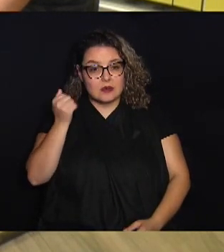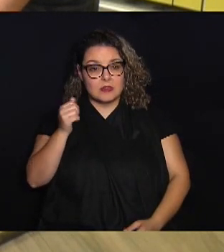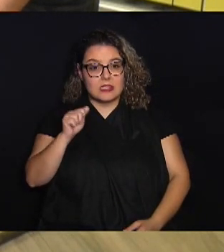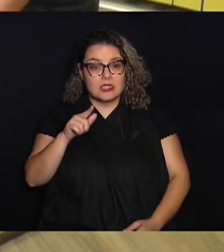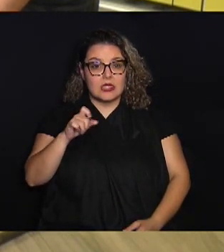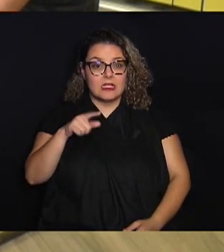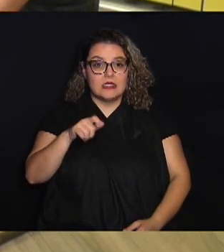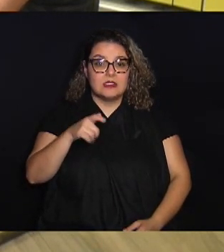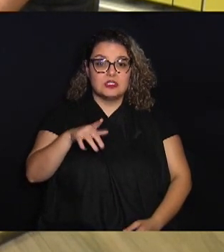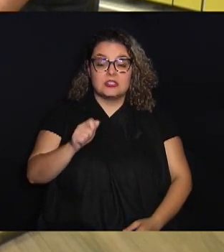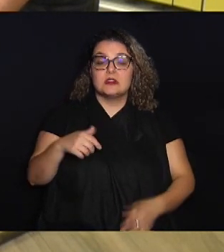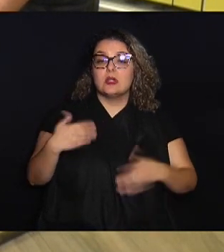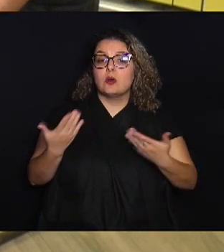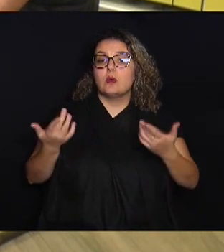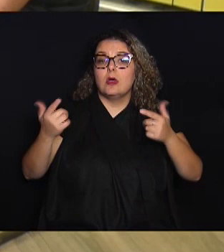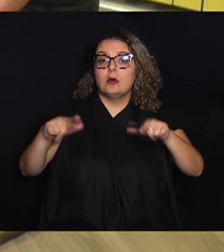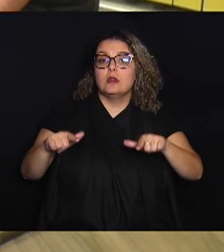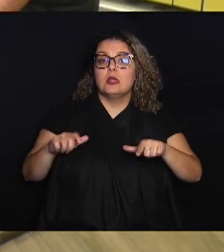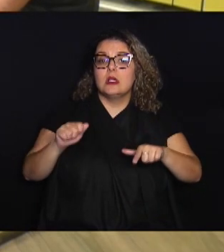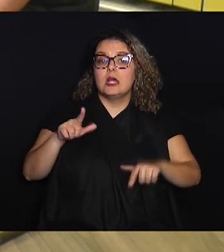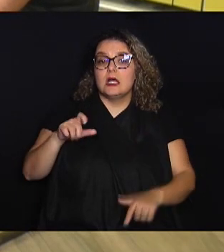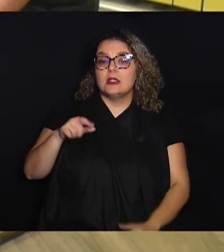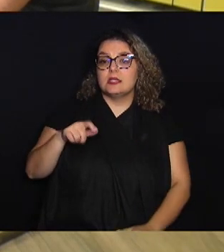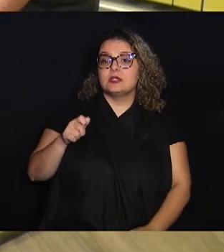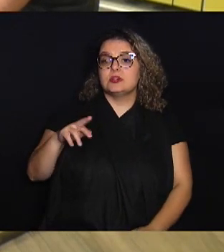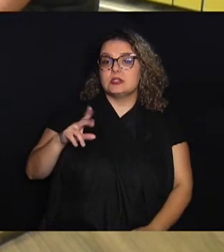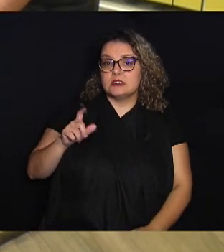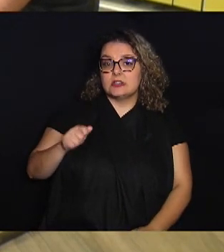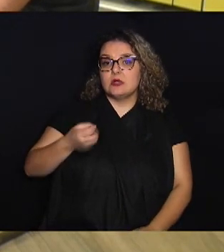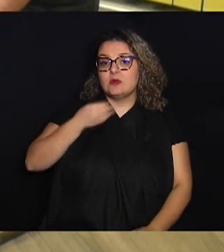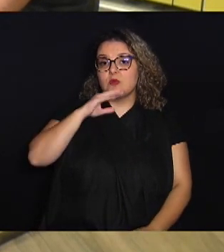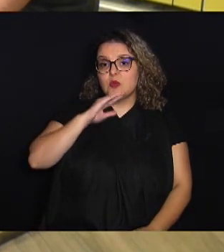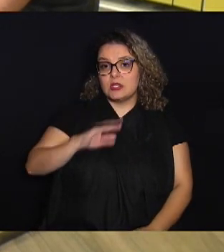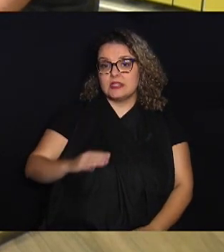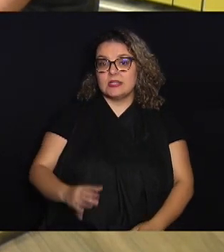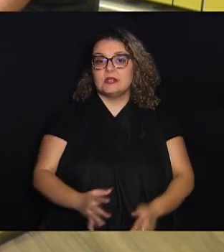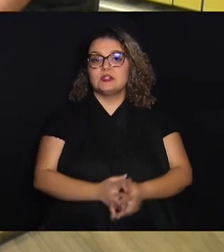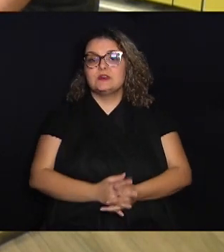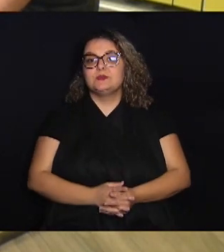em qual ponto de Campinas você está, Alexandra. Boa tarde para você.